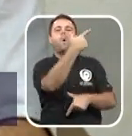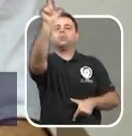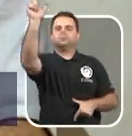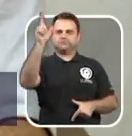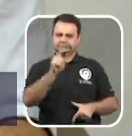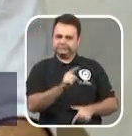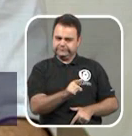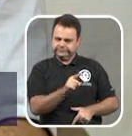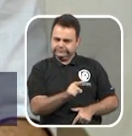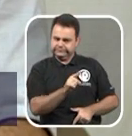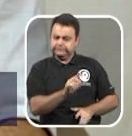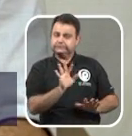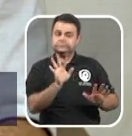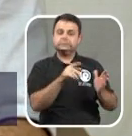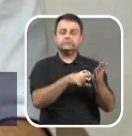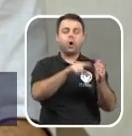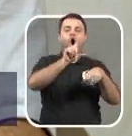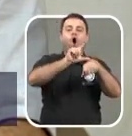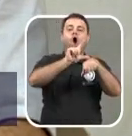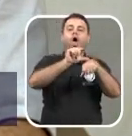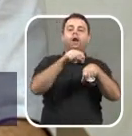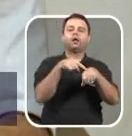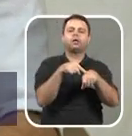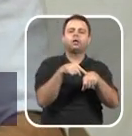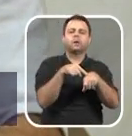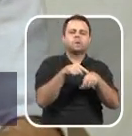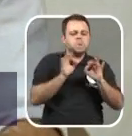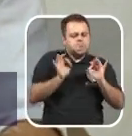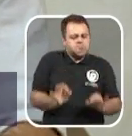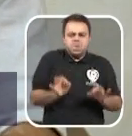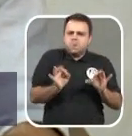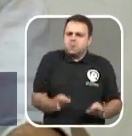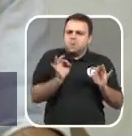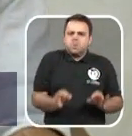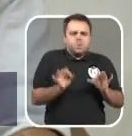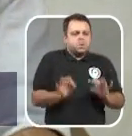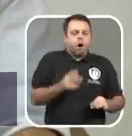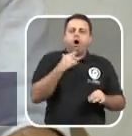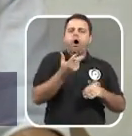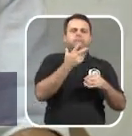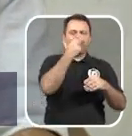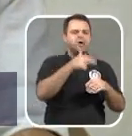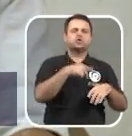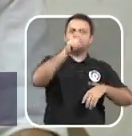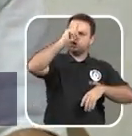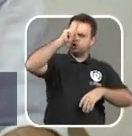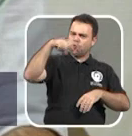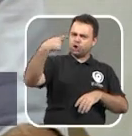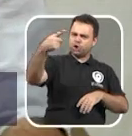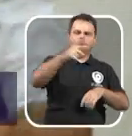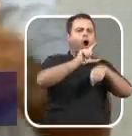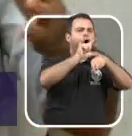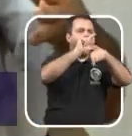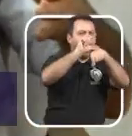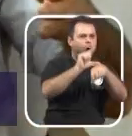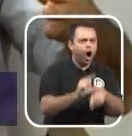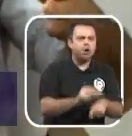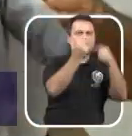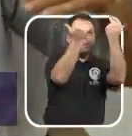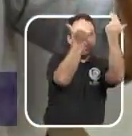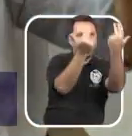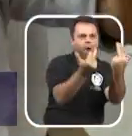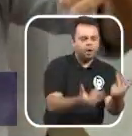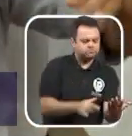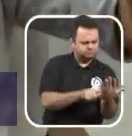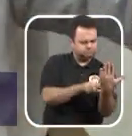ponto deles é britânico. É sempre no mesmo minuto. É muito estranho isso. Não tem, porque se você tem uma folha